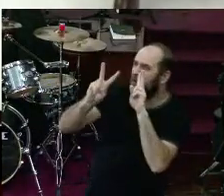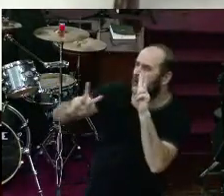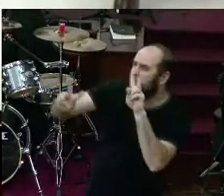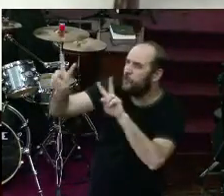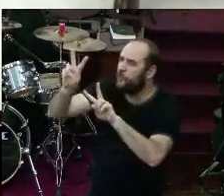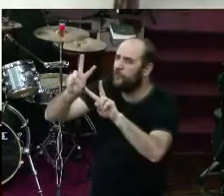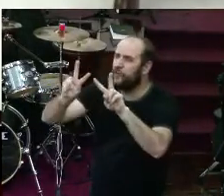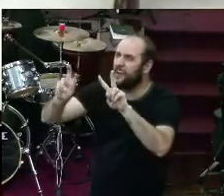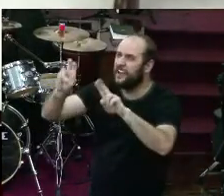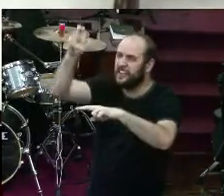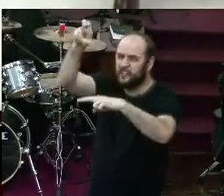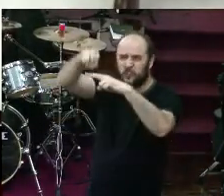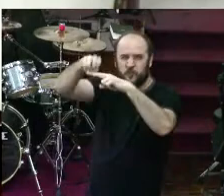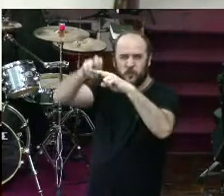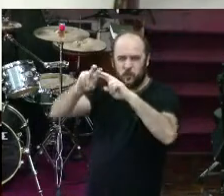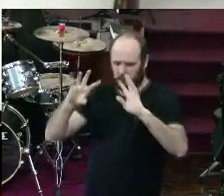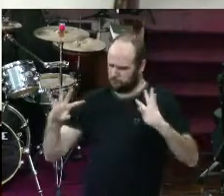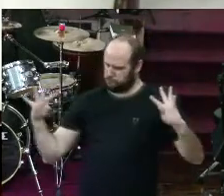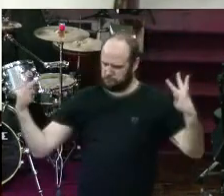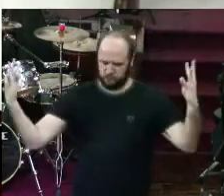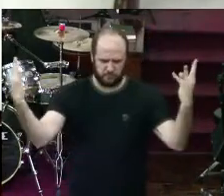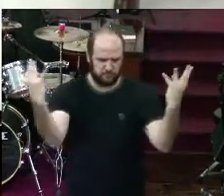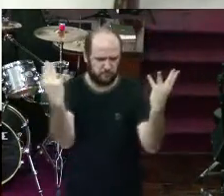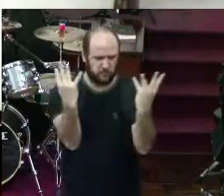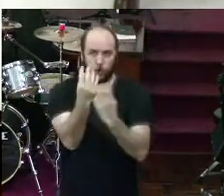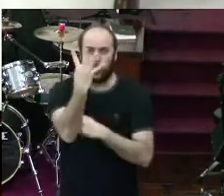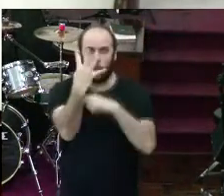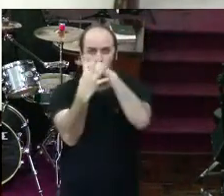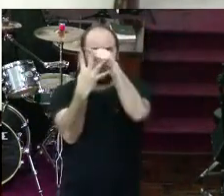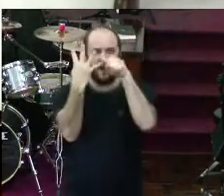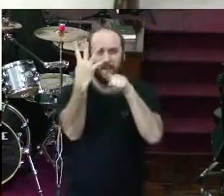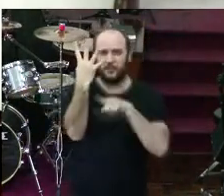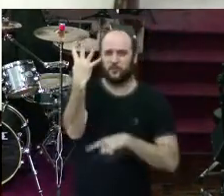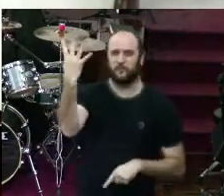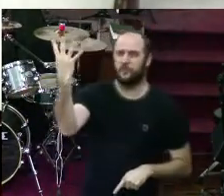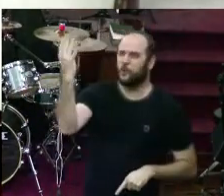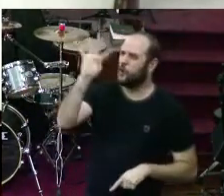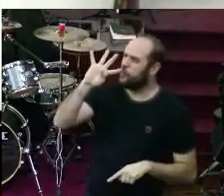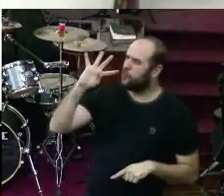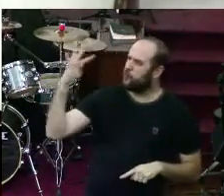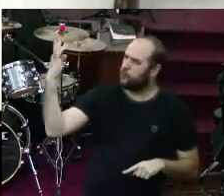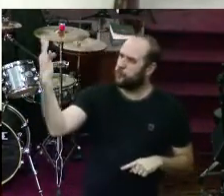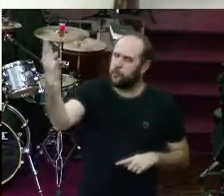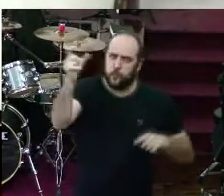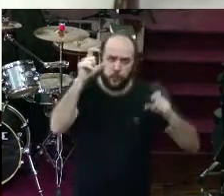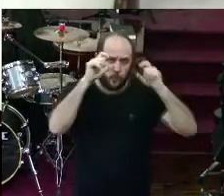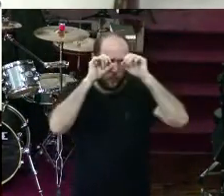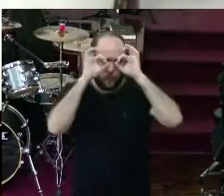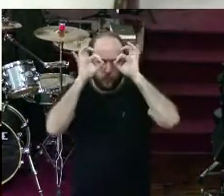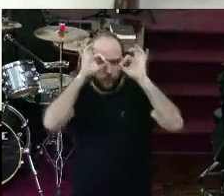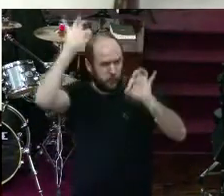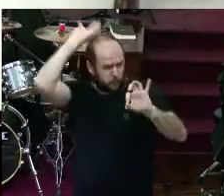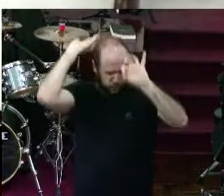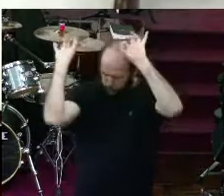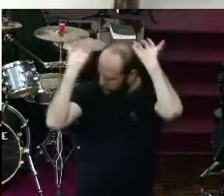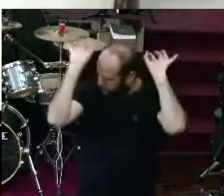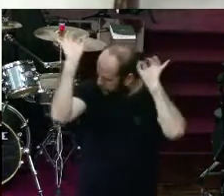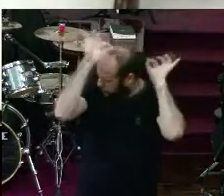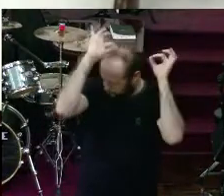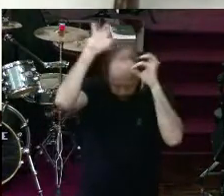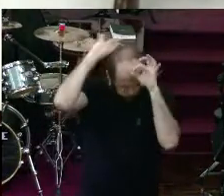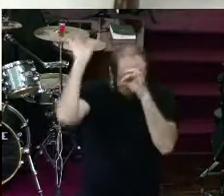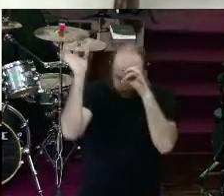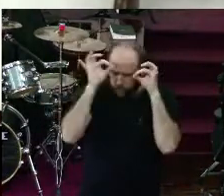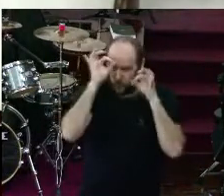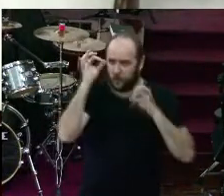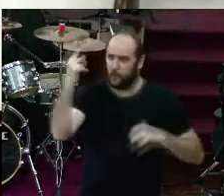também no meio do trono e à volta do trono 4 seres viventes, cheios de olhos por diante e por trás. O